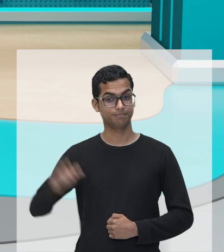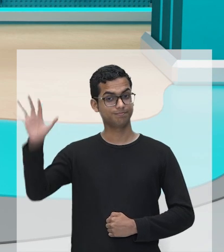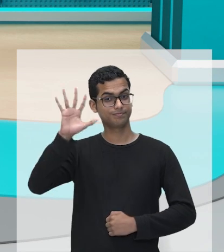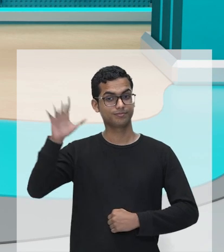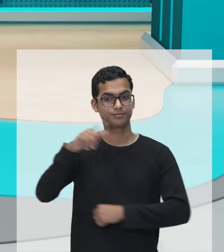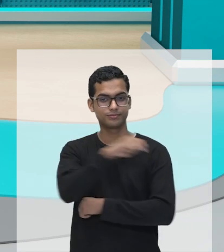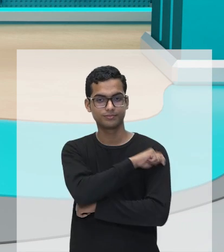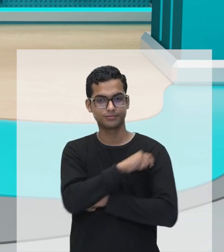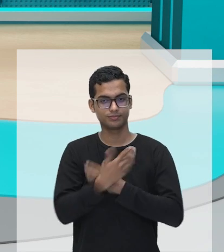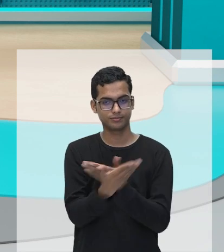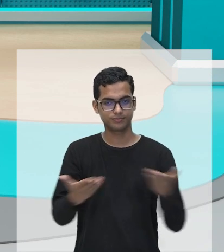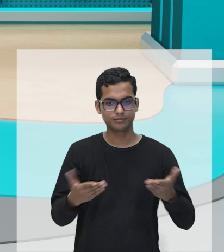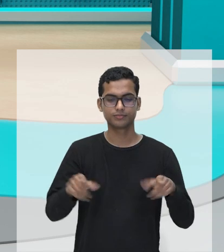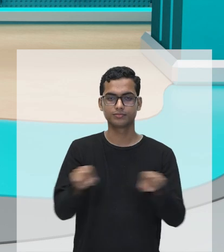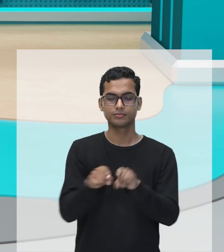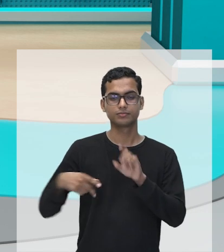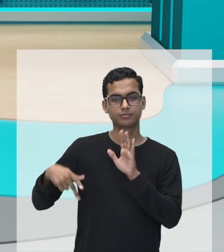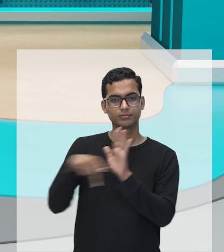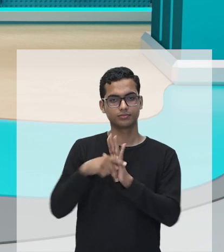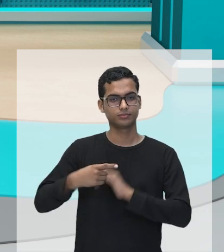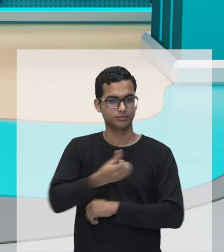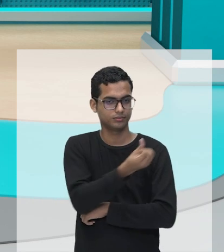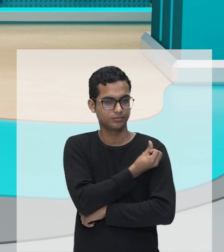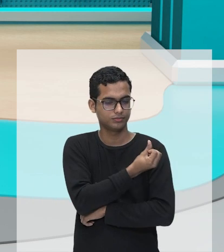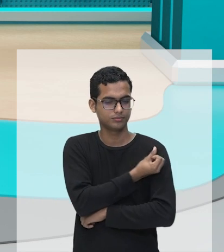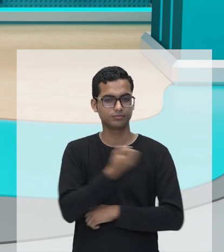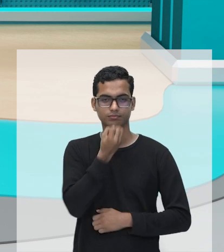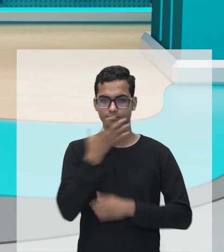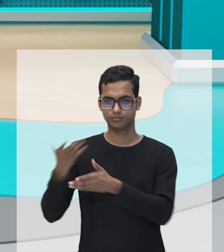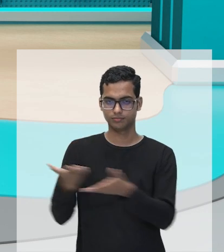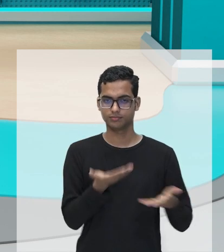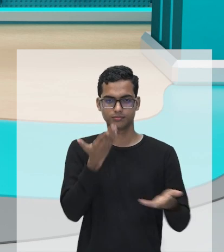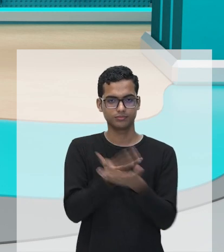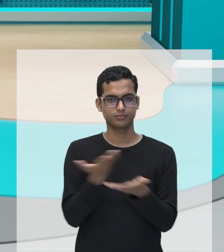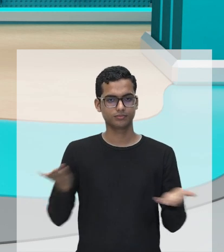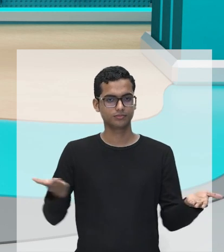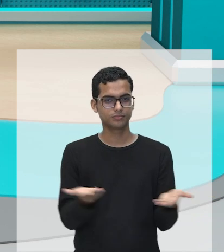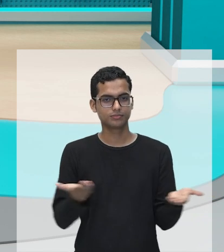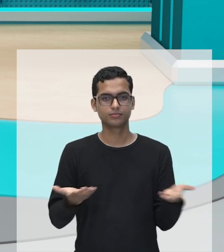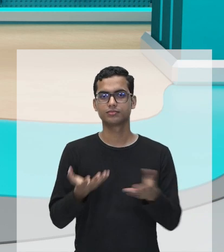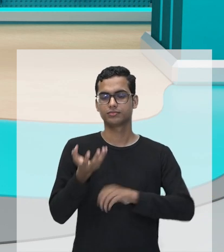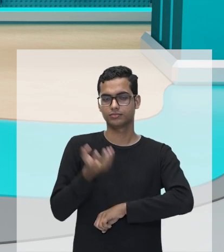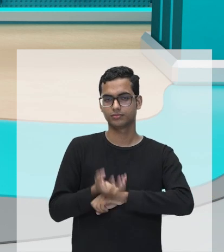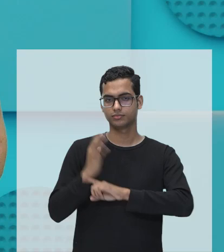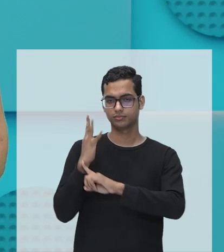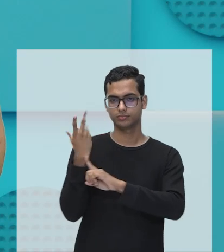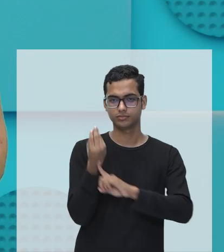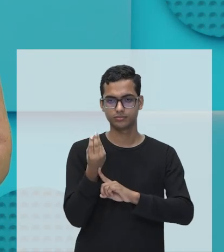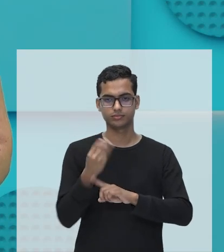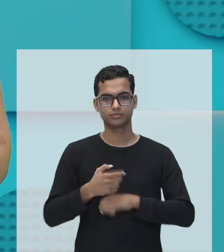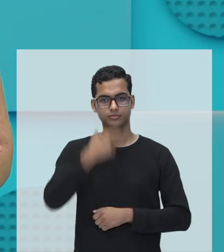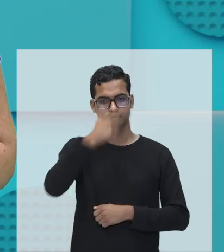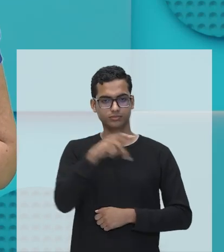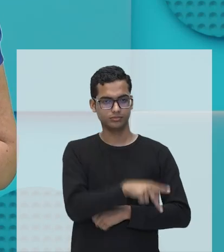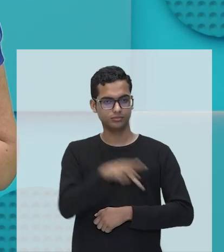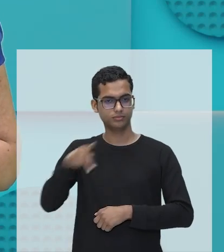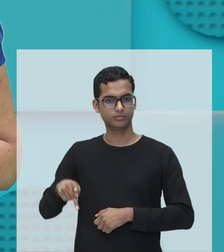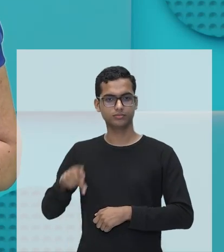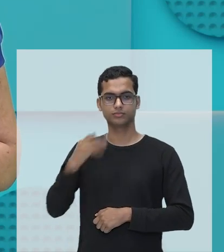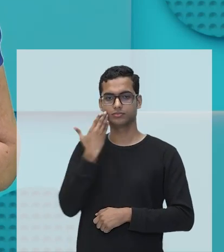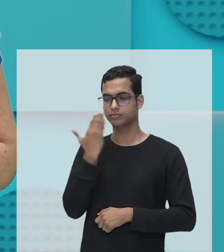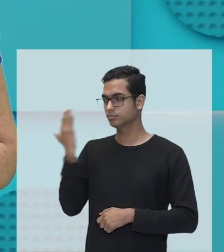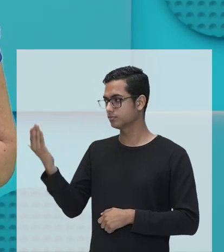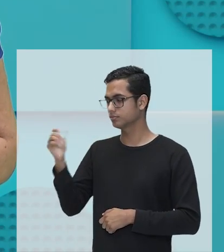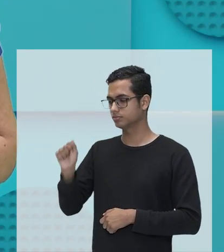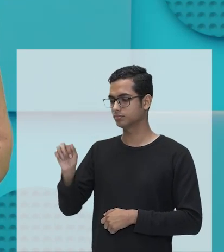Olá, queridos alunos do sexto ano, sejam bem-vindos a mais uma aula de arte. Eu sou a professora